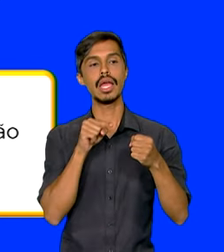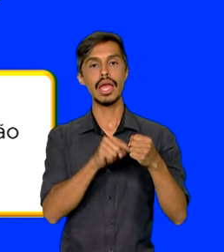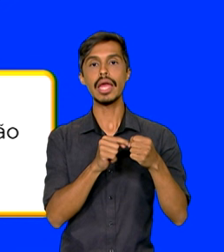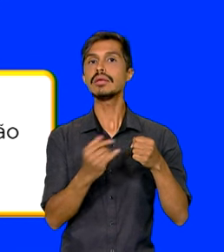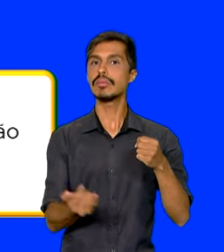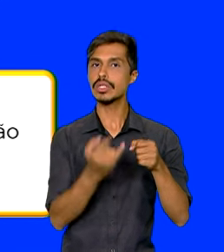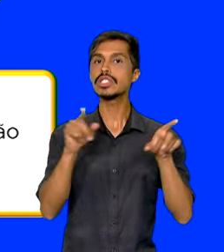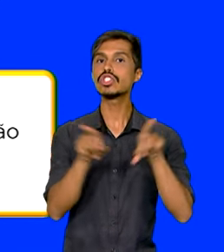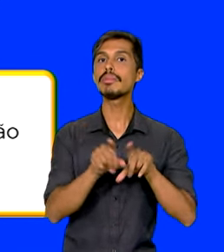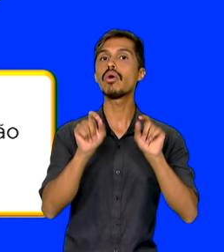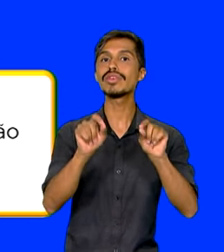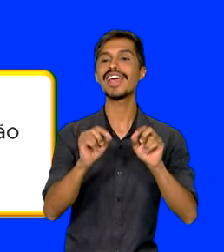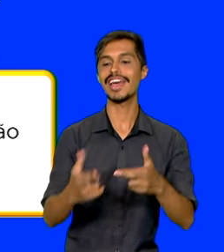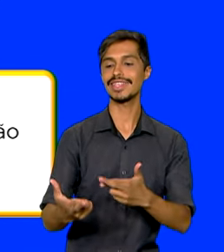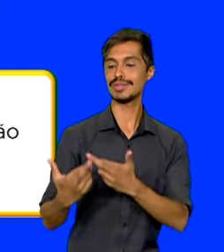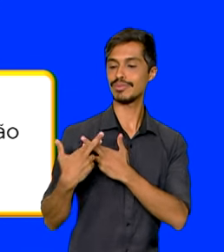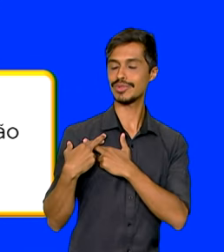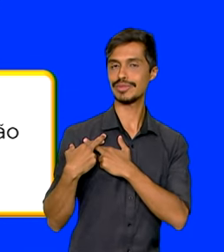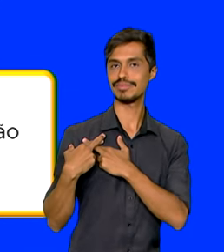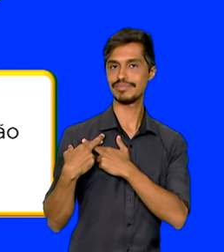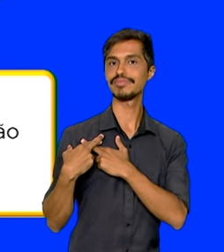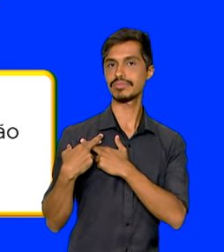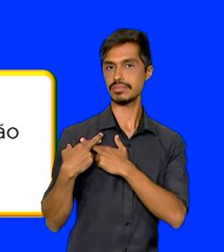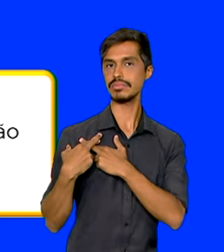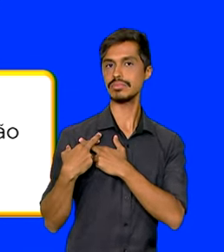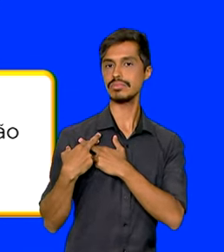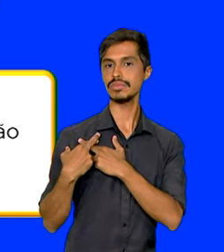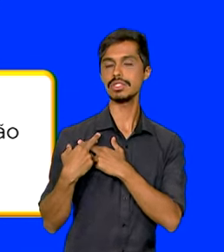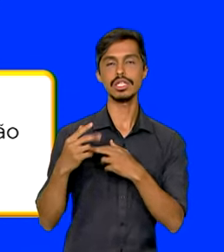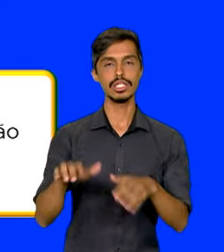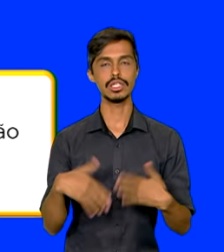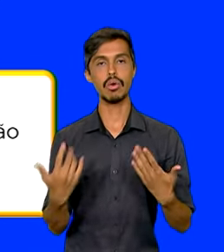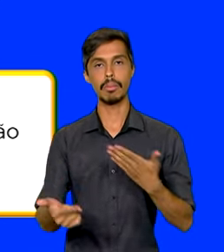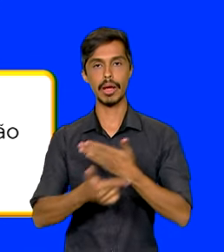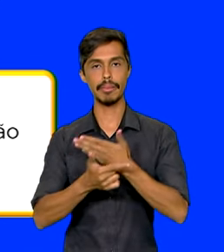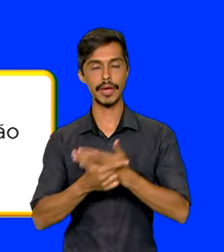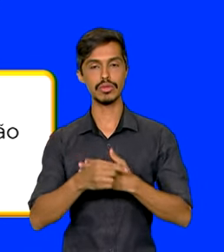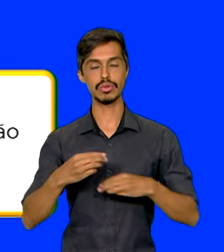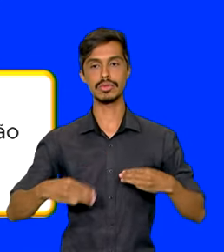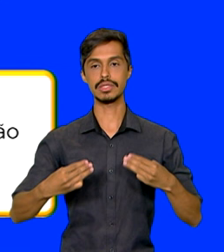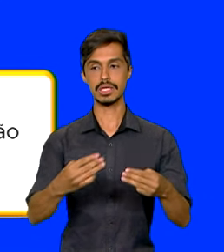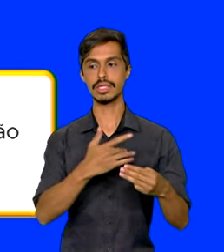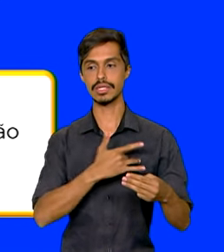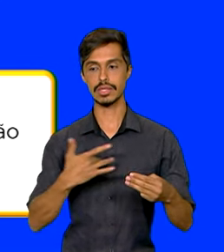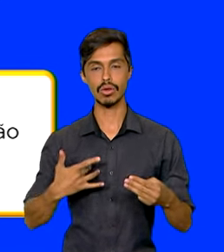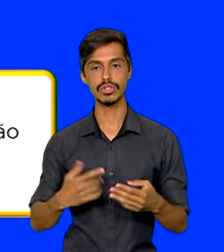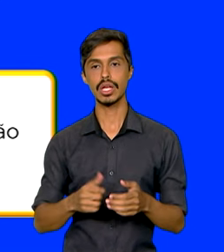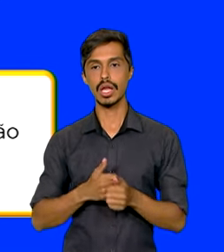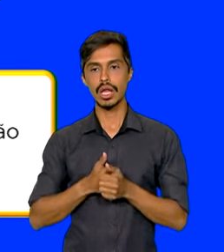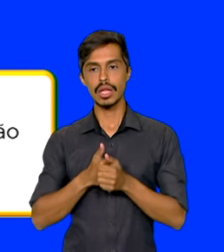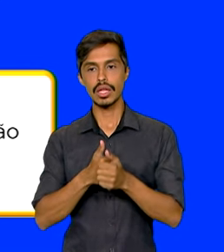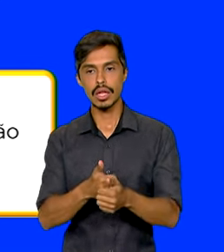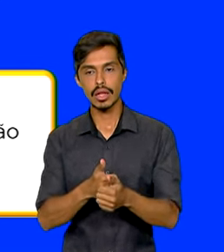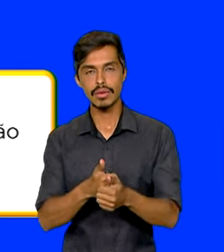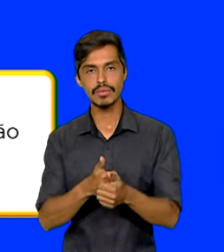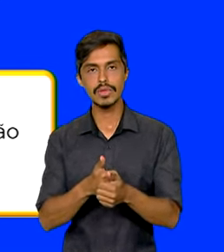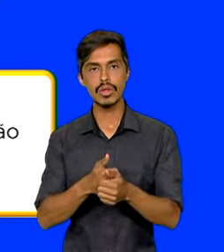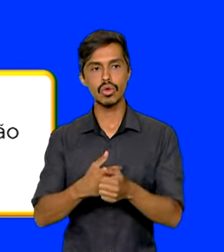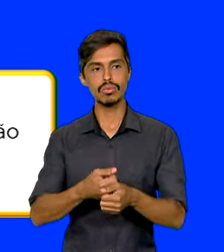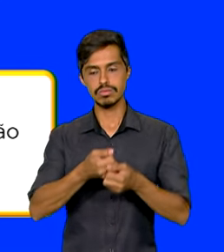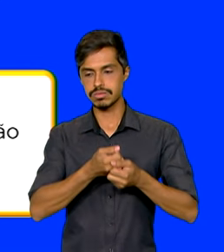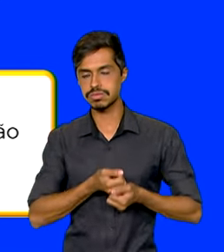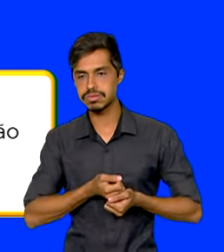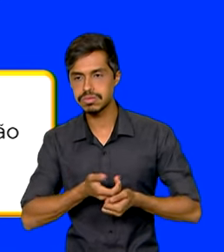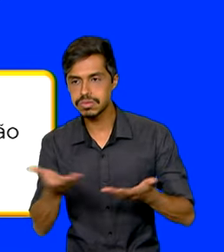a responsabilização. Então, faz parte do papel do Ministério da Saúde encaminhar para os